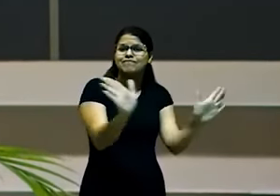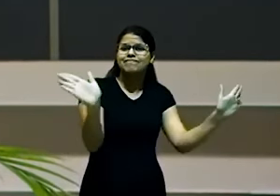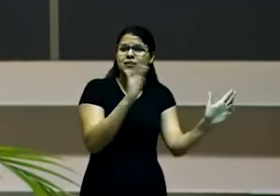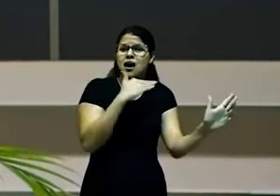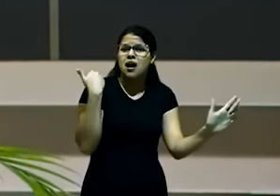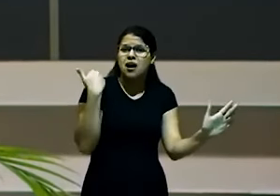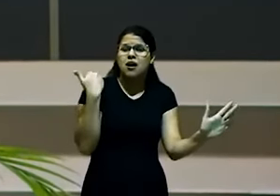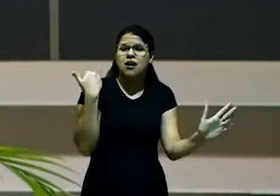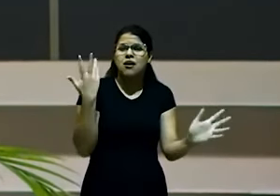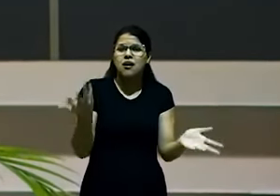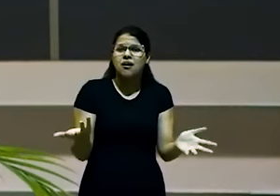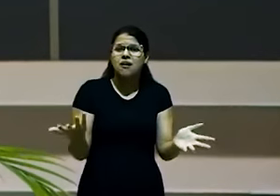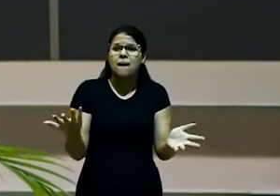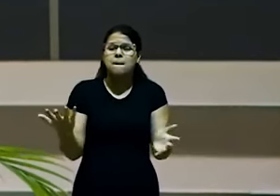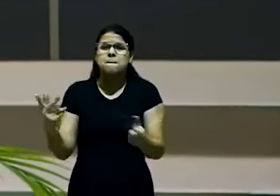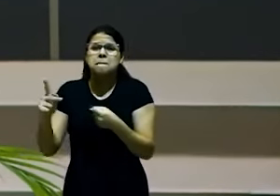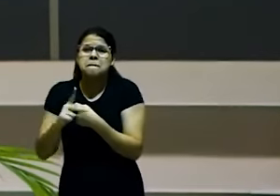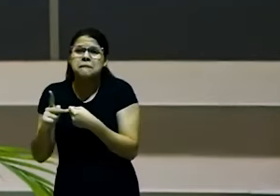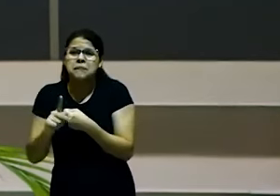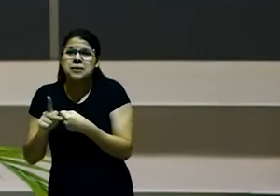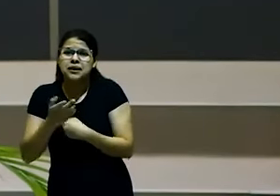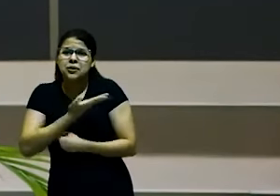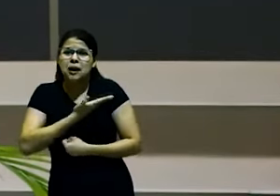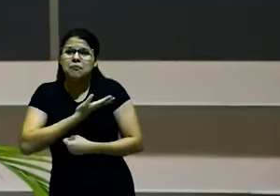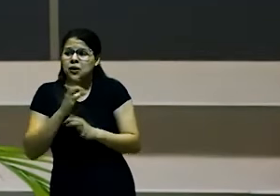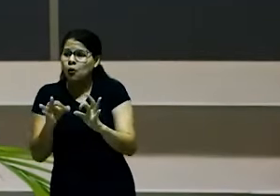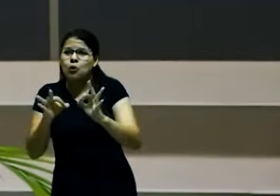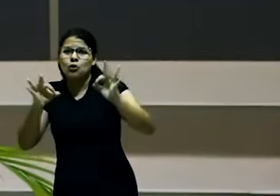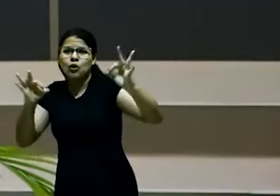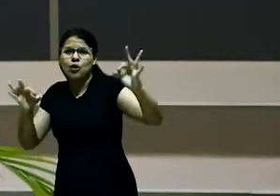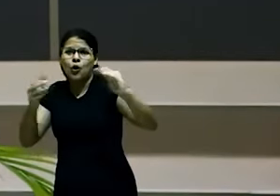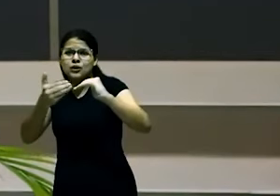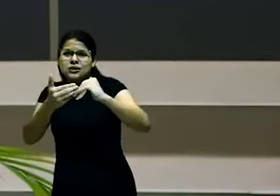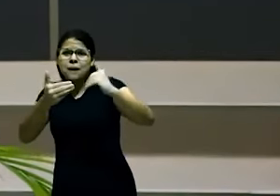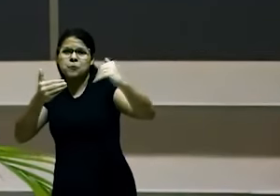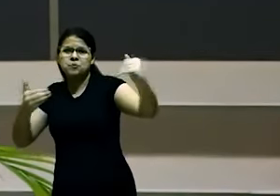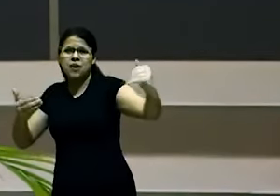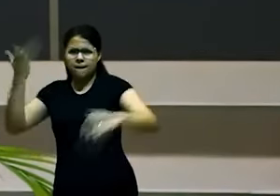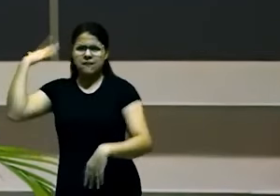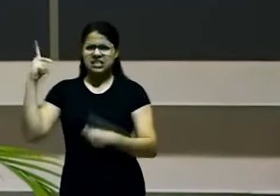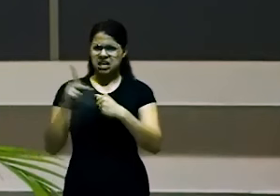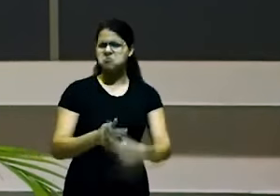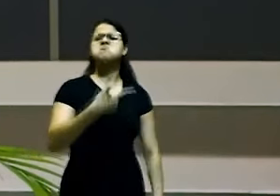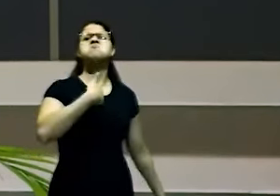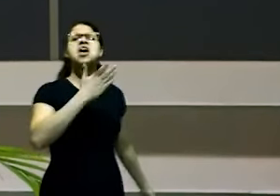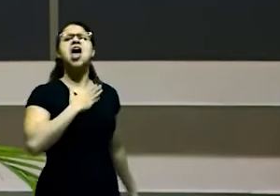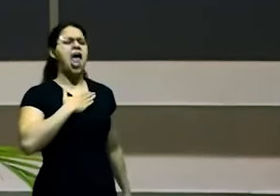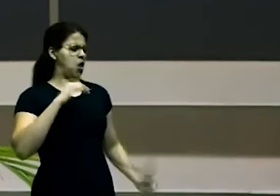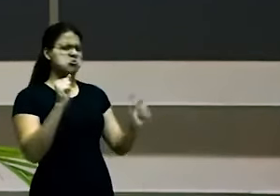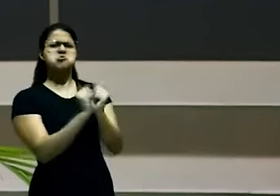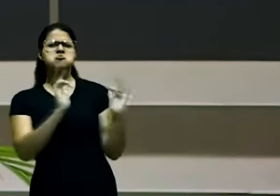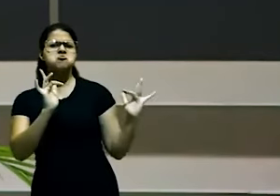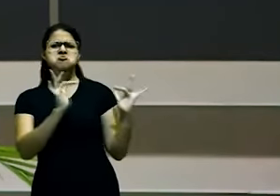Pedro que era o seu amigo não está do lado dele Pedro que bateu no peito dizendo contigo eu vou até o